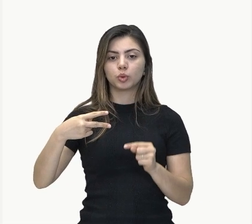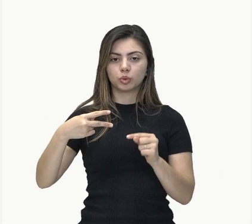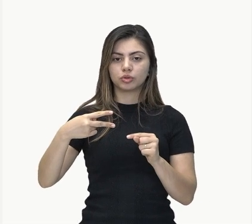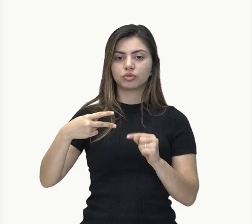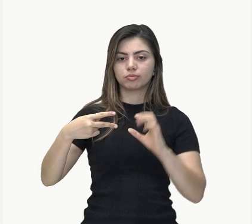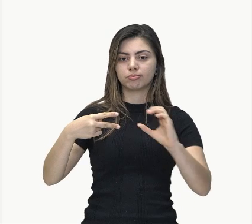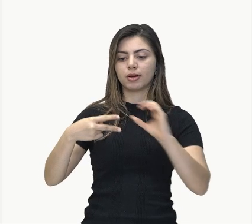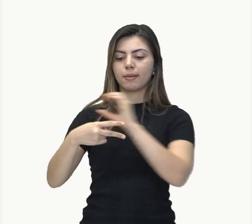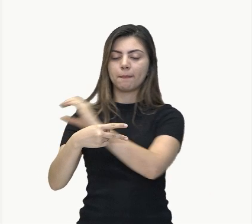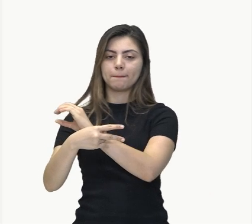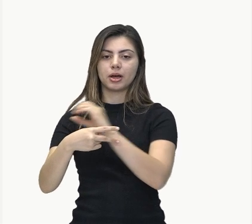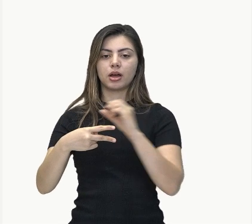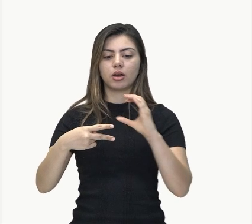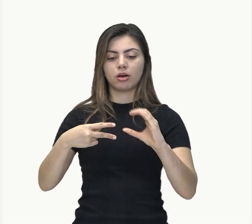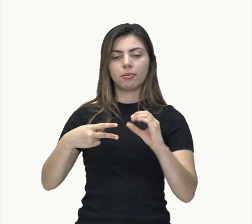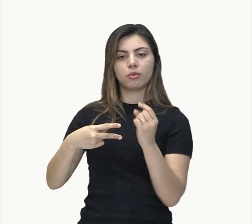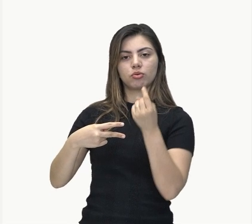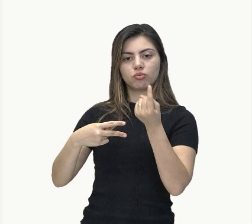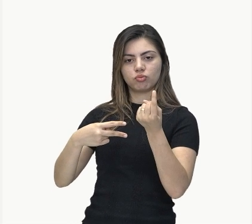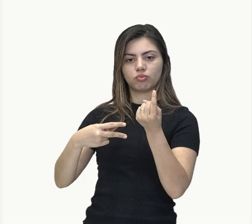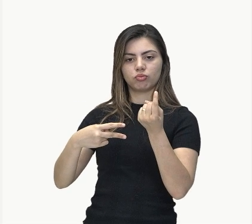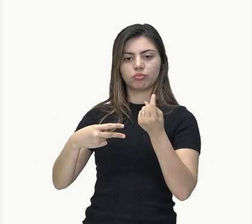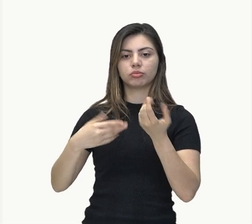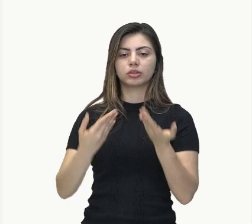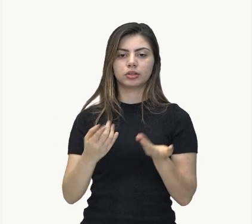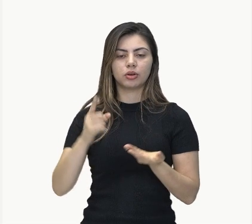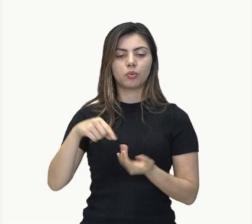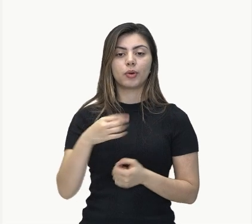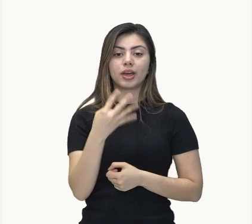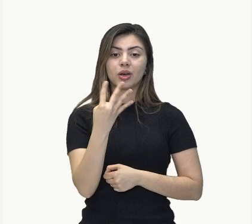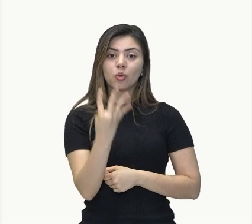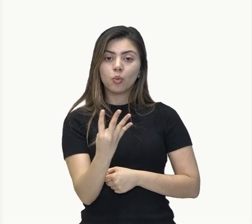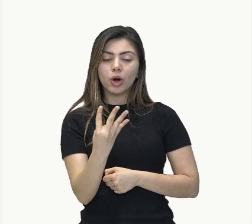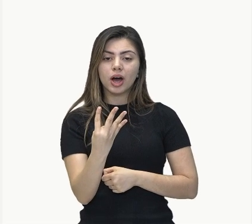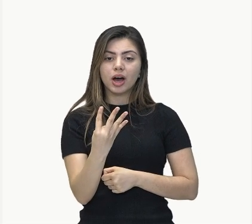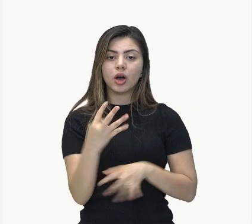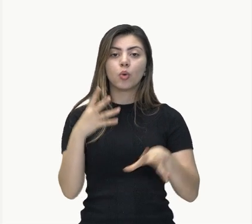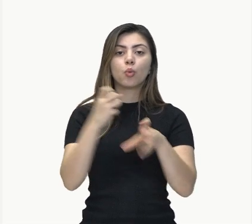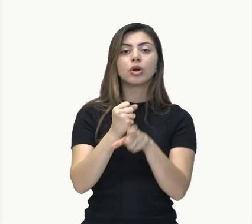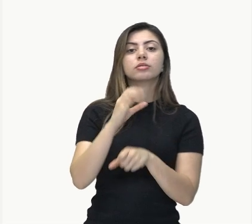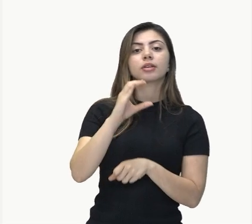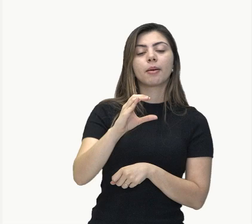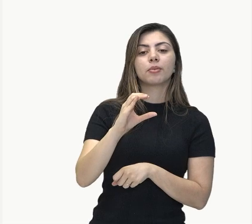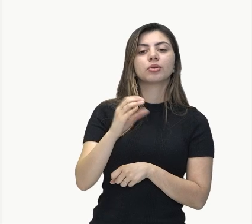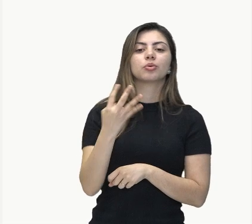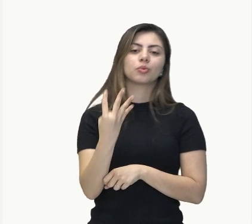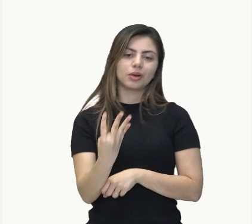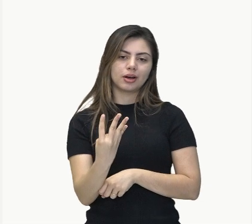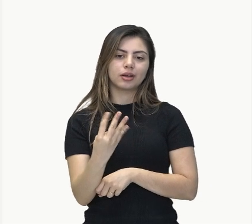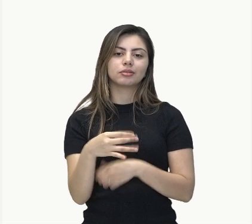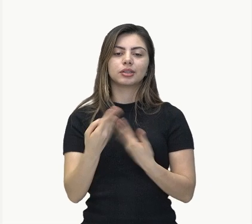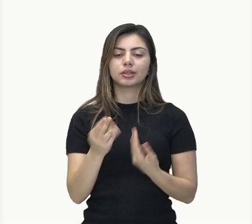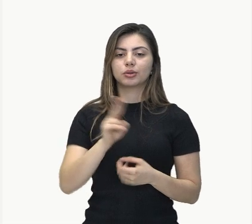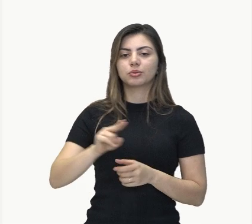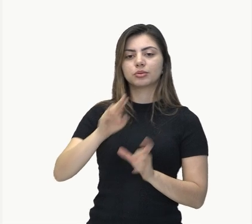1, tá? São 4 carbonos, é o but. Tem uma ligação dupla, é o en, tá